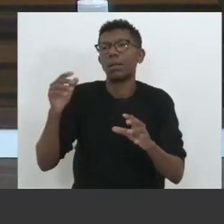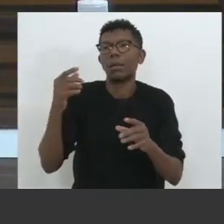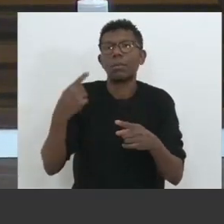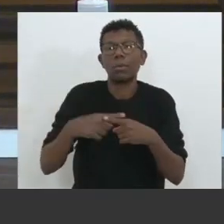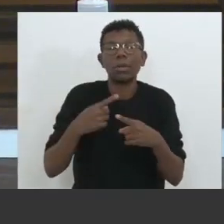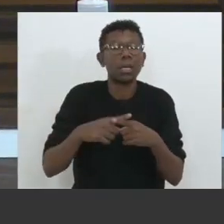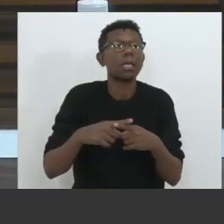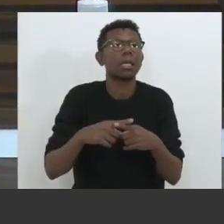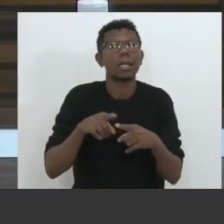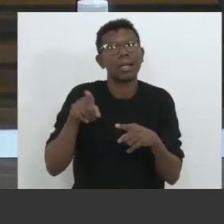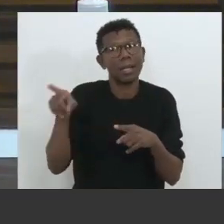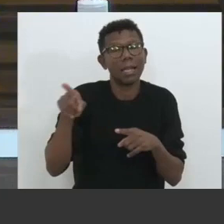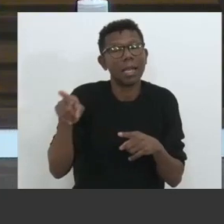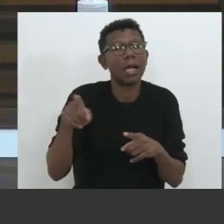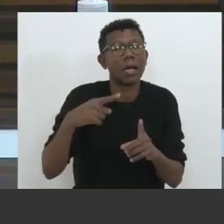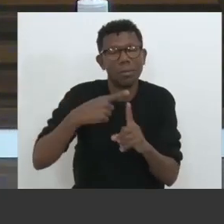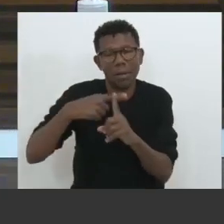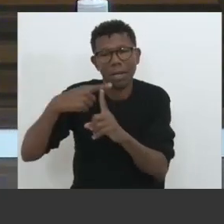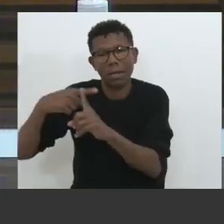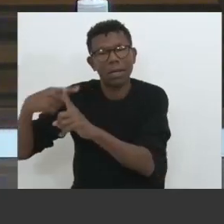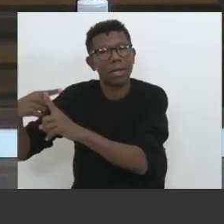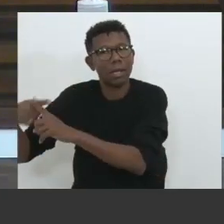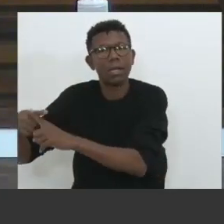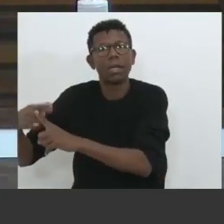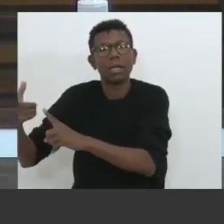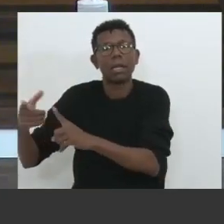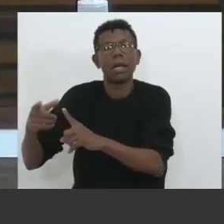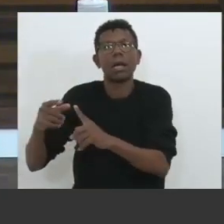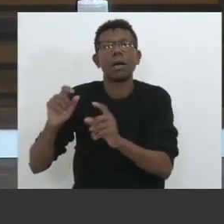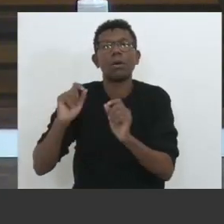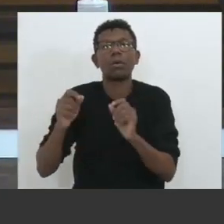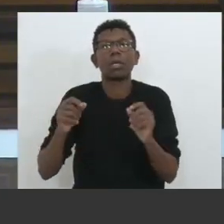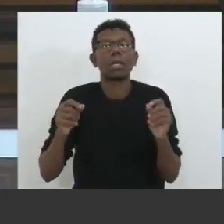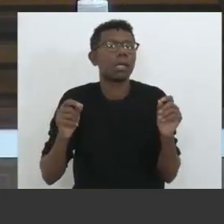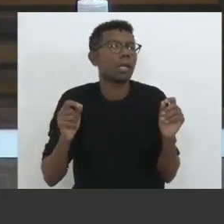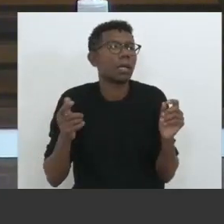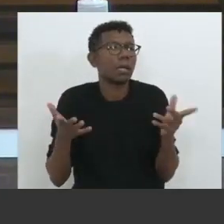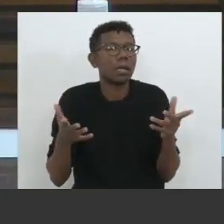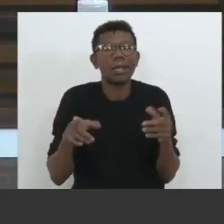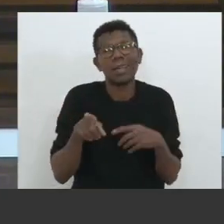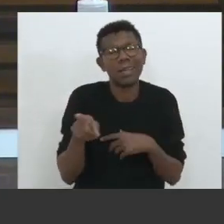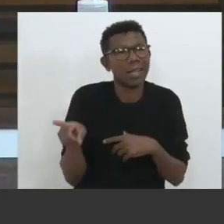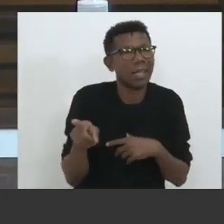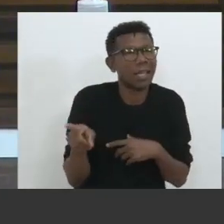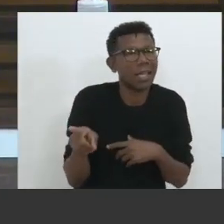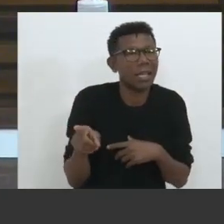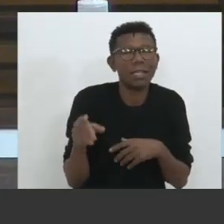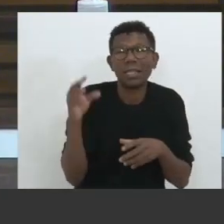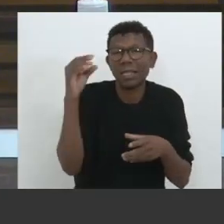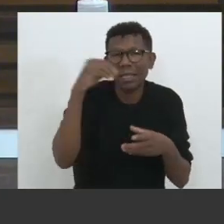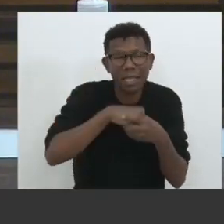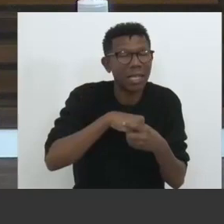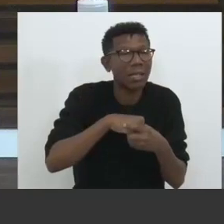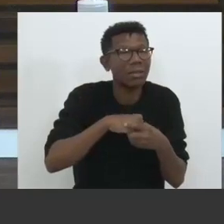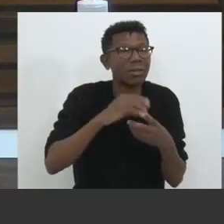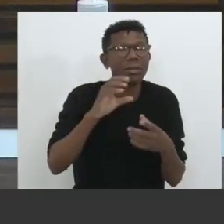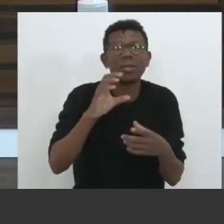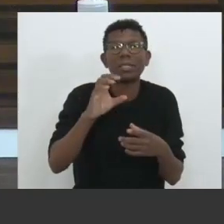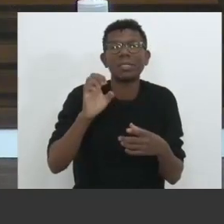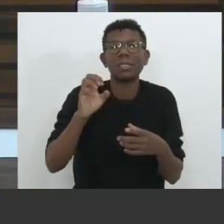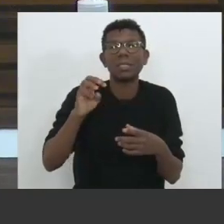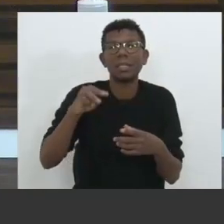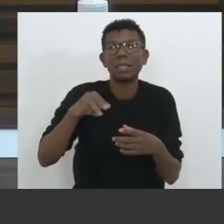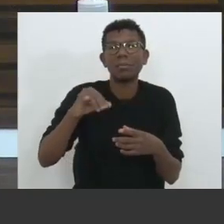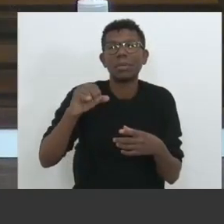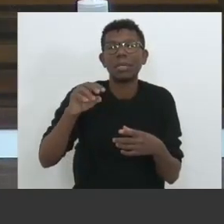com caminhão de cor bombeiro os meninos tinha dentro do cemitério Parecia um estádio de futeb bom tinha